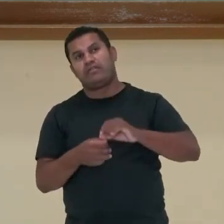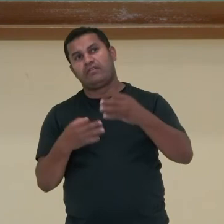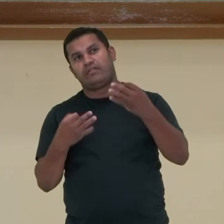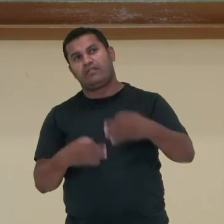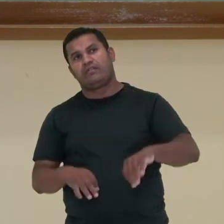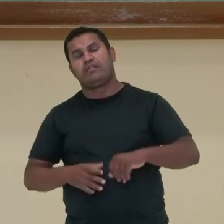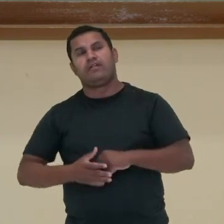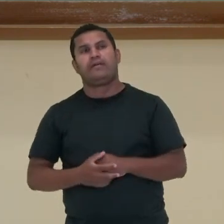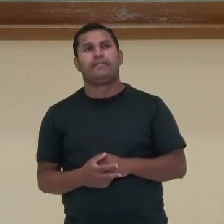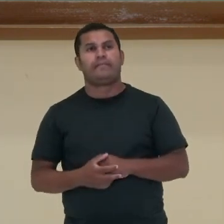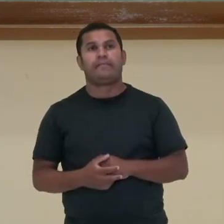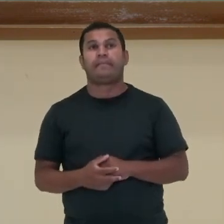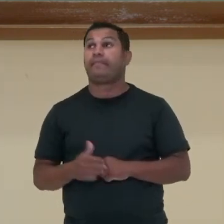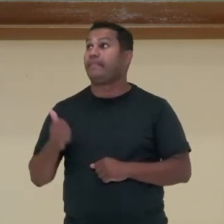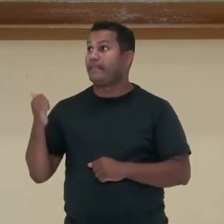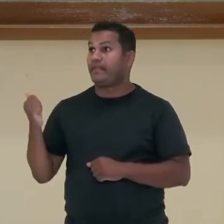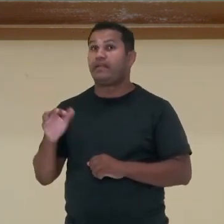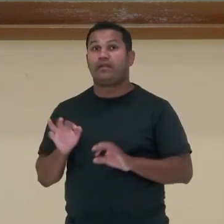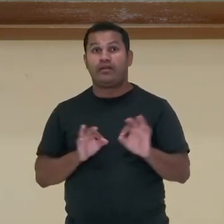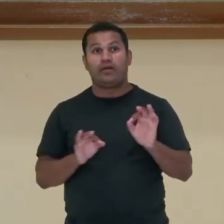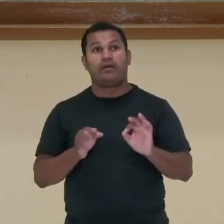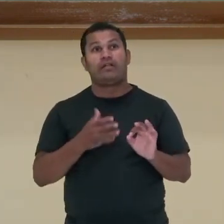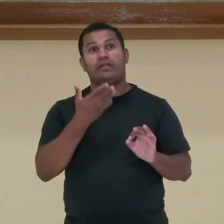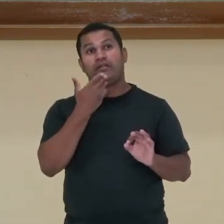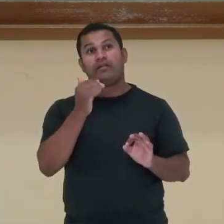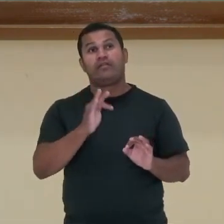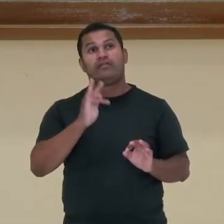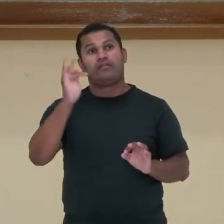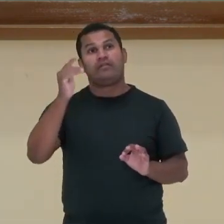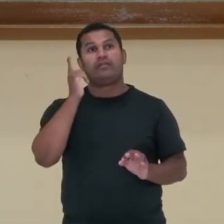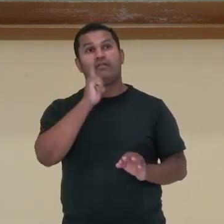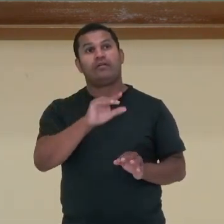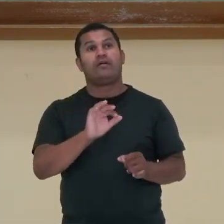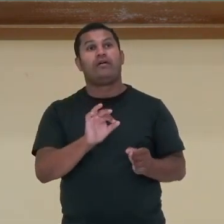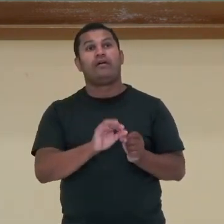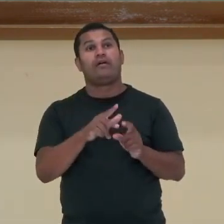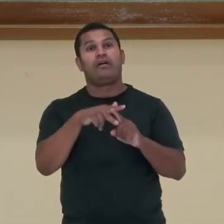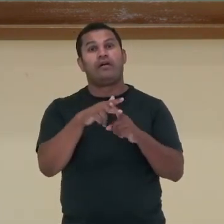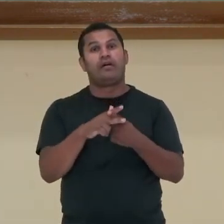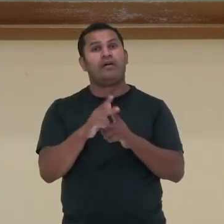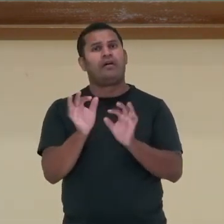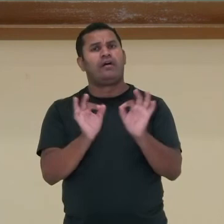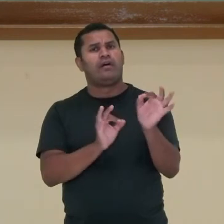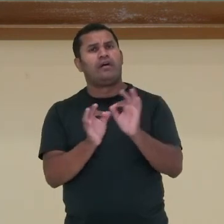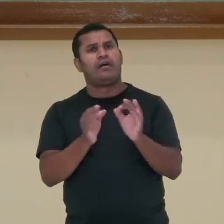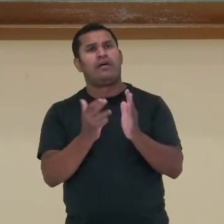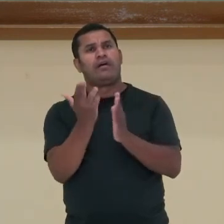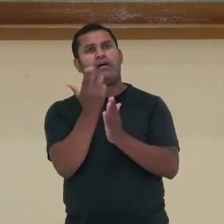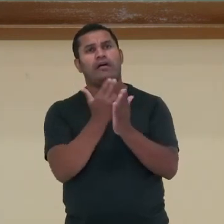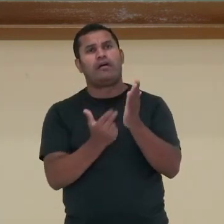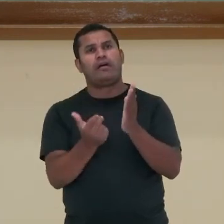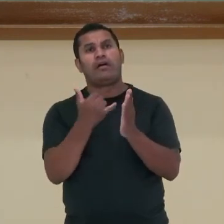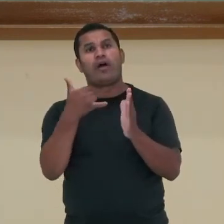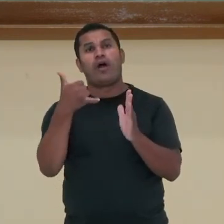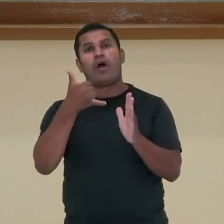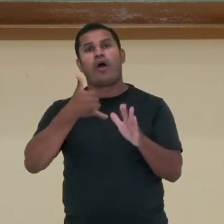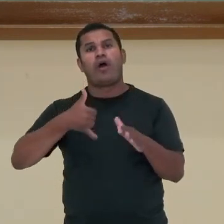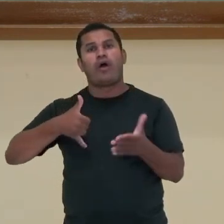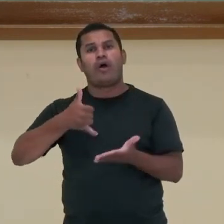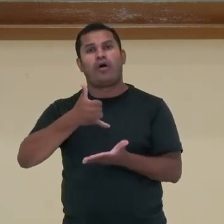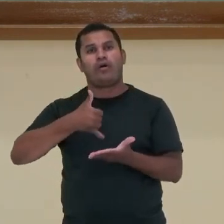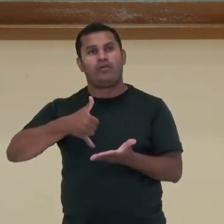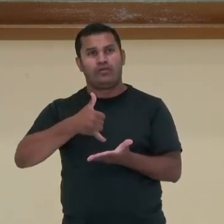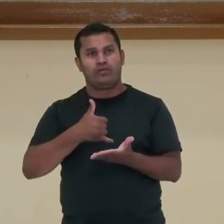matemática lógica vai se tornar parte de toda a pintura, inclusive. E vai aparecer a valorização da pintura a óleo, Jean Van Eyck, que é o pintor